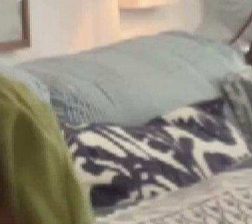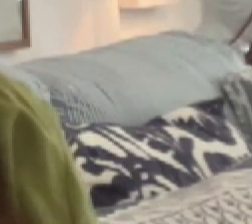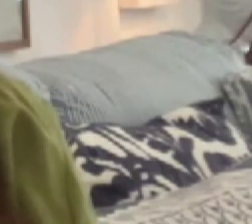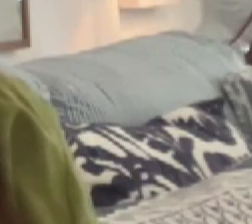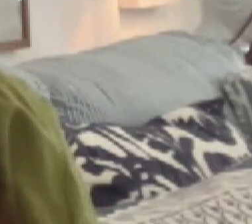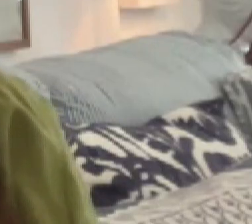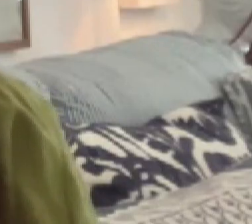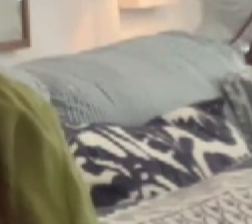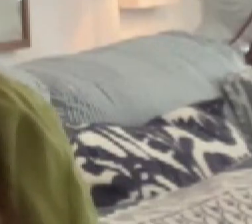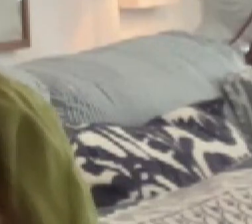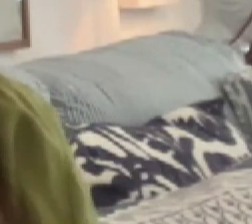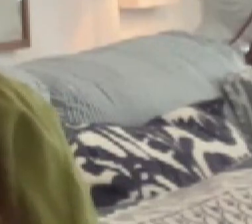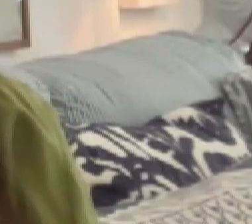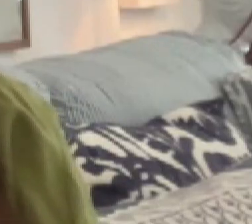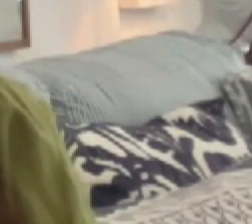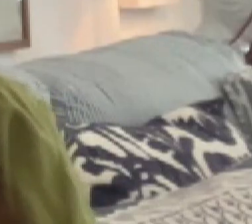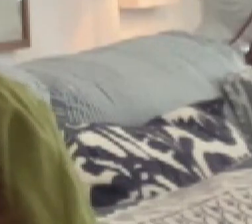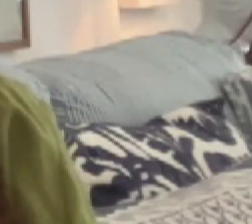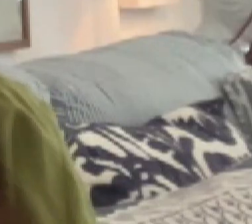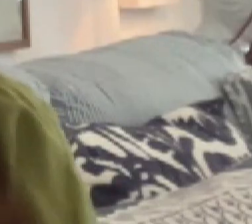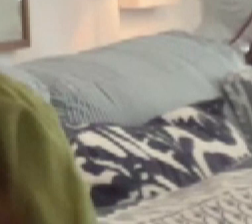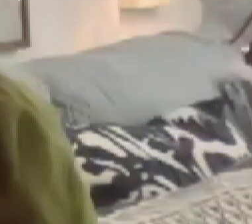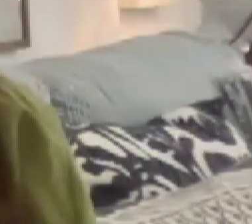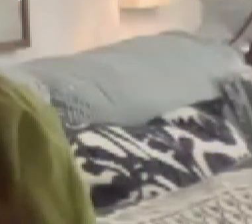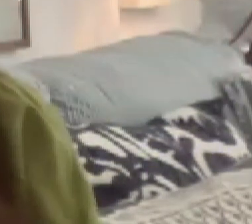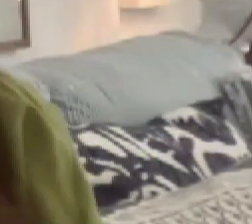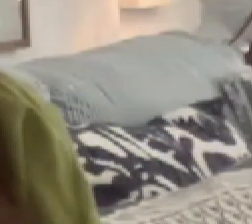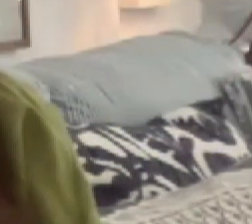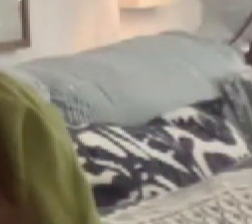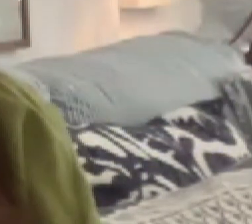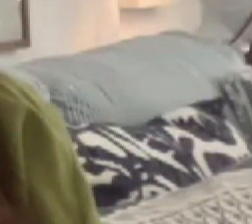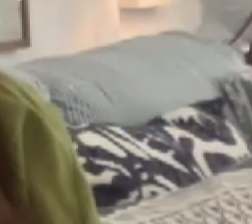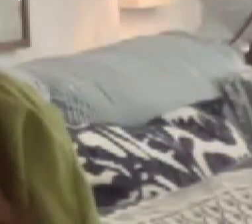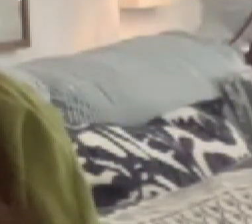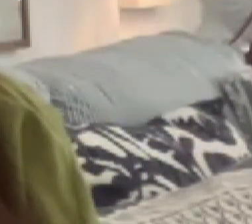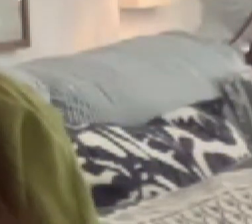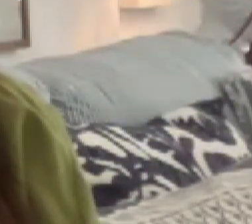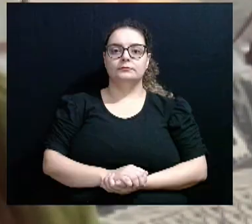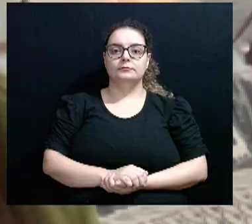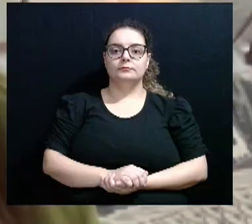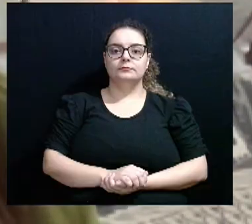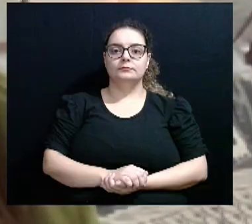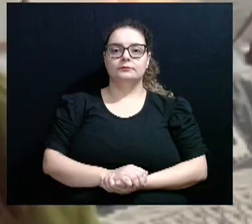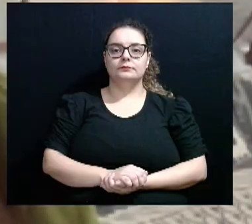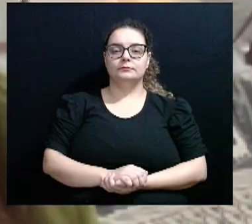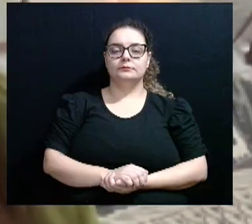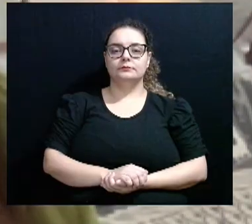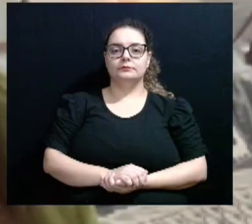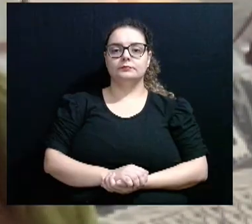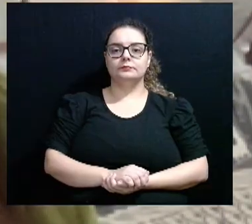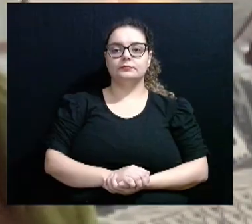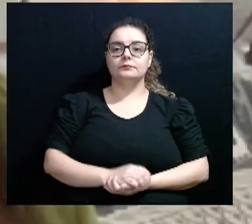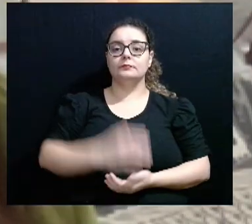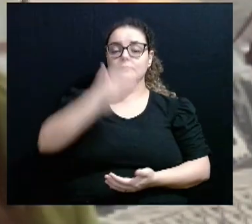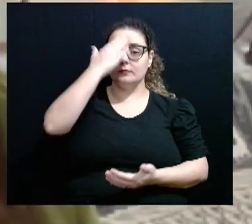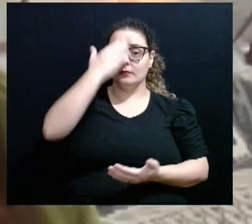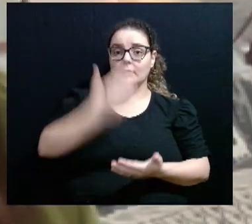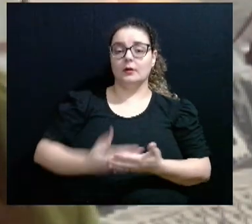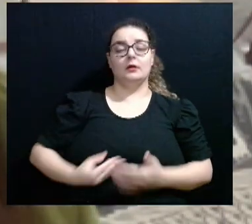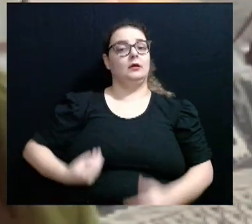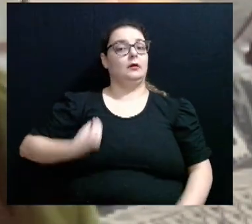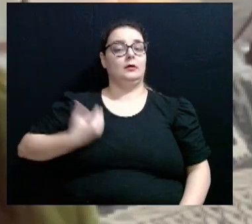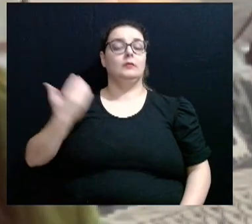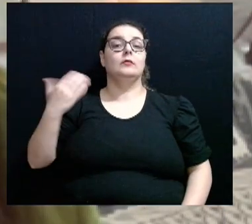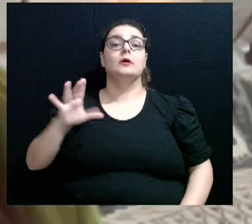querendo fazer plásticas ou botox ou qualquer coisa assim. Então, o problema disso é acreditar que aquela vida postada é real e